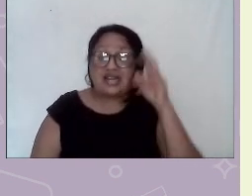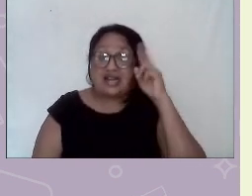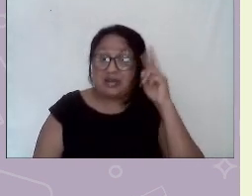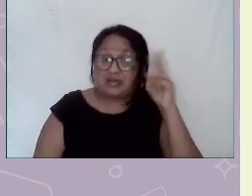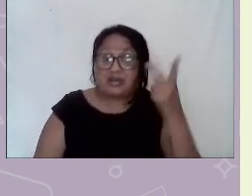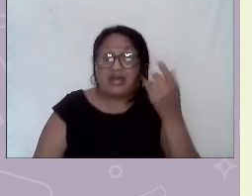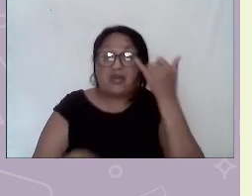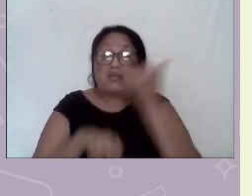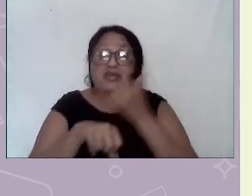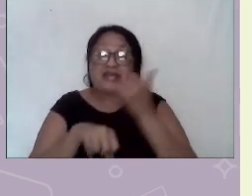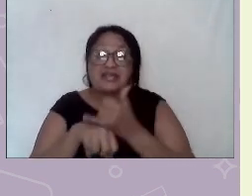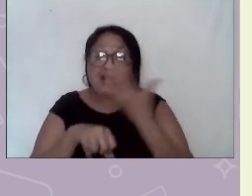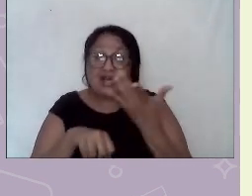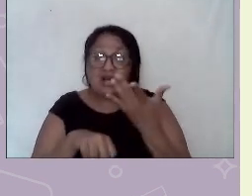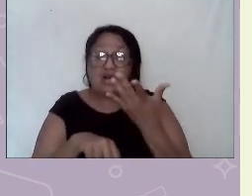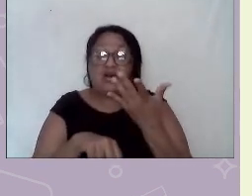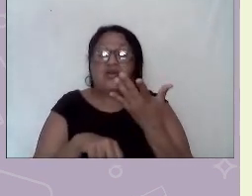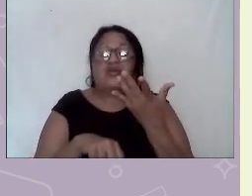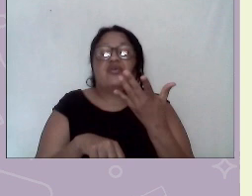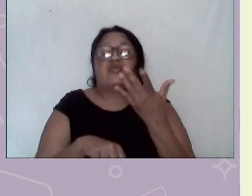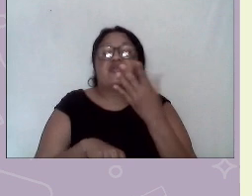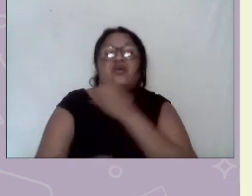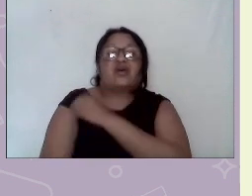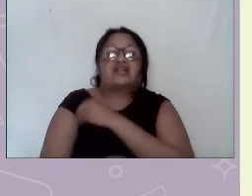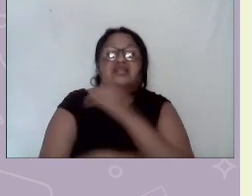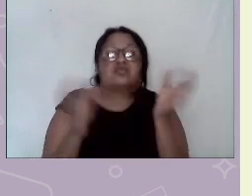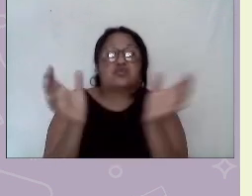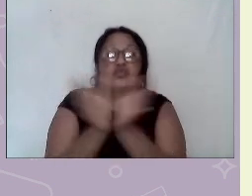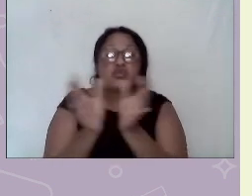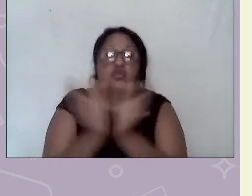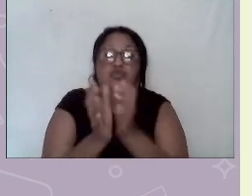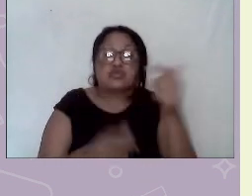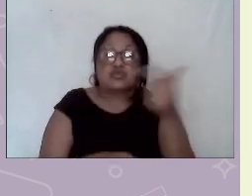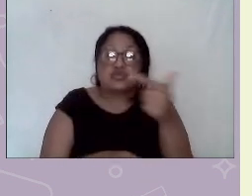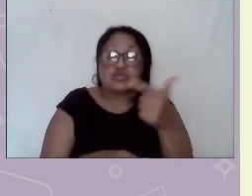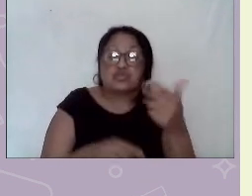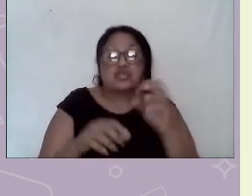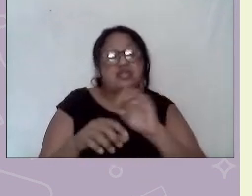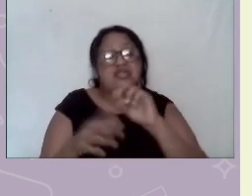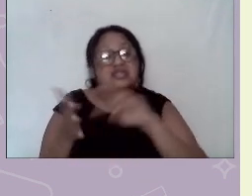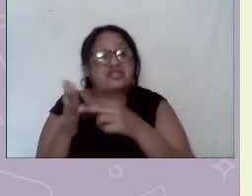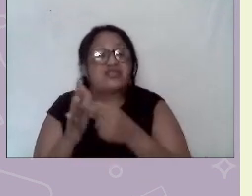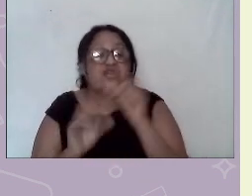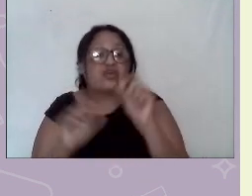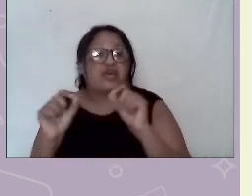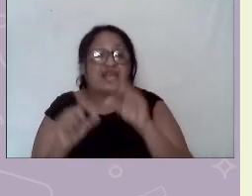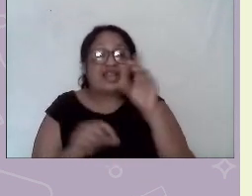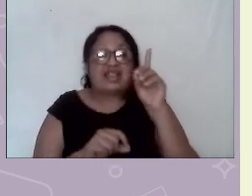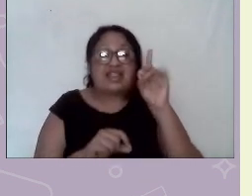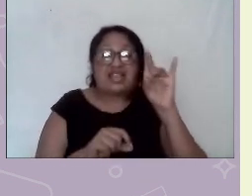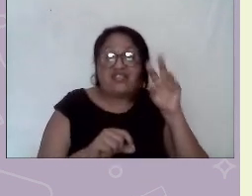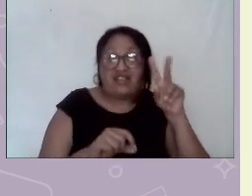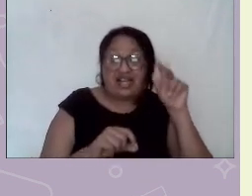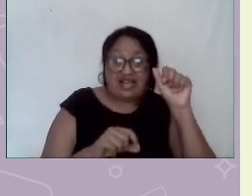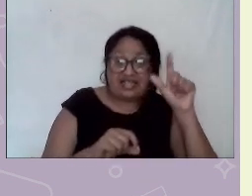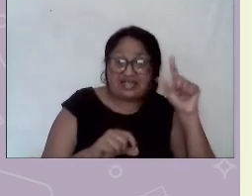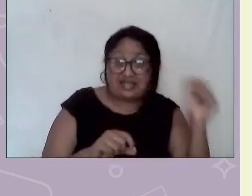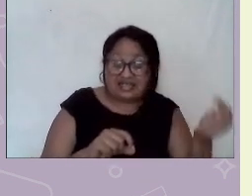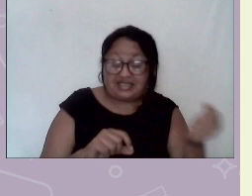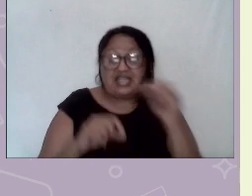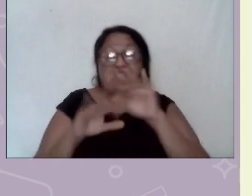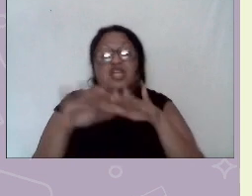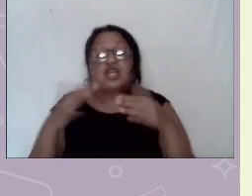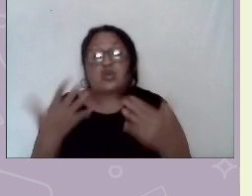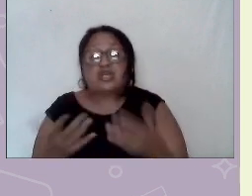terrosos é do grupo 2 ou seja ele é divalente enquanto que o halogênio é do grupo